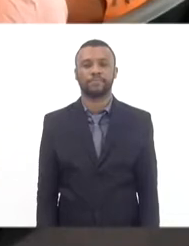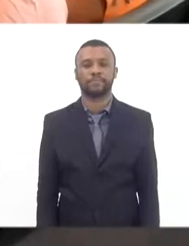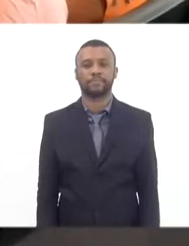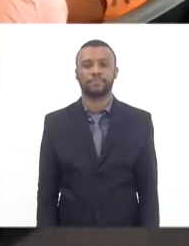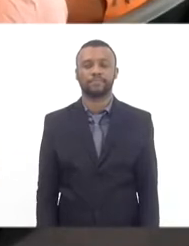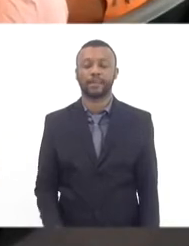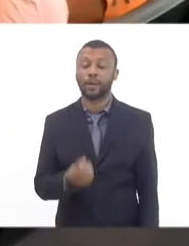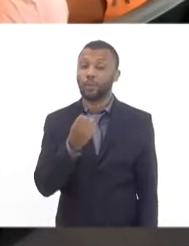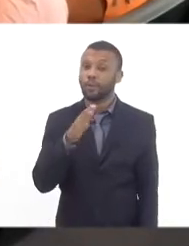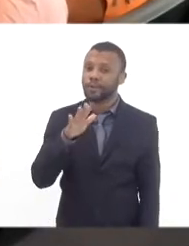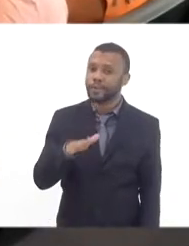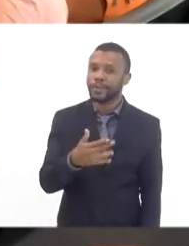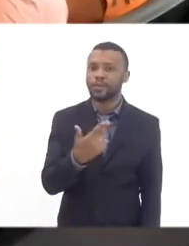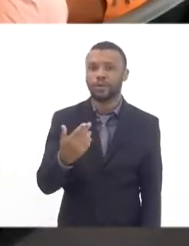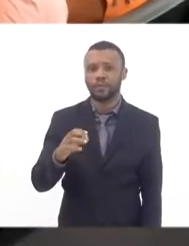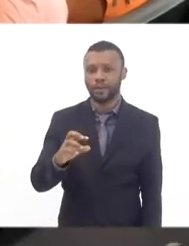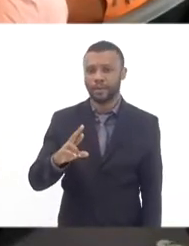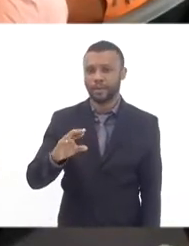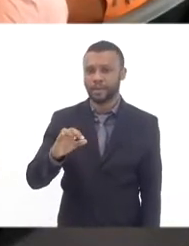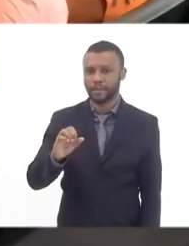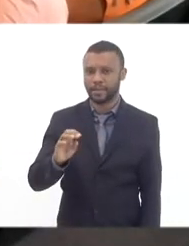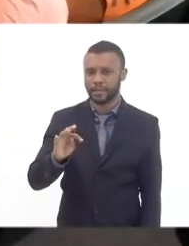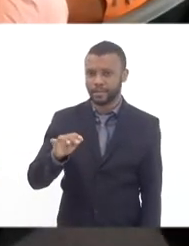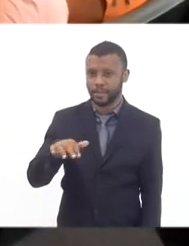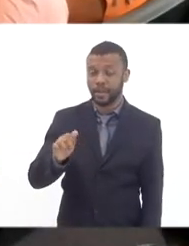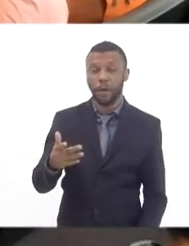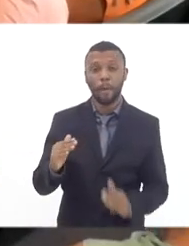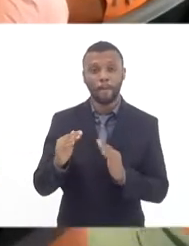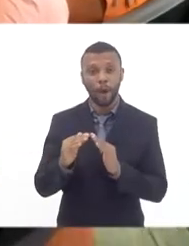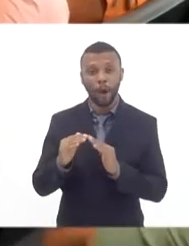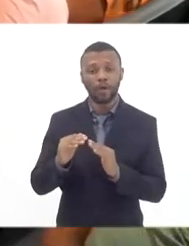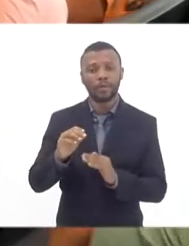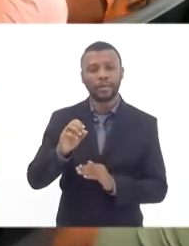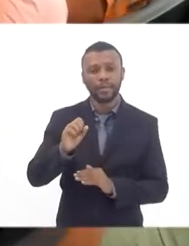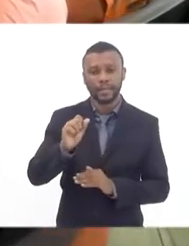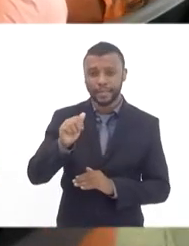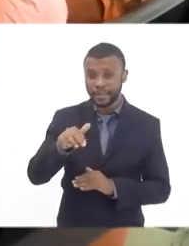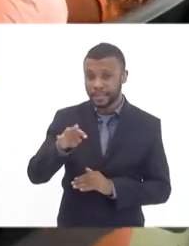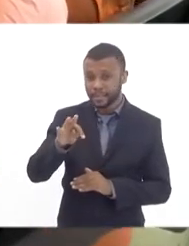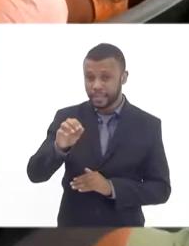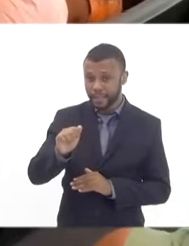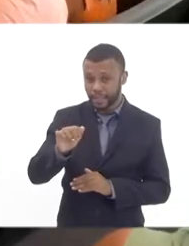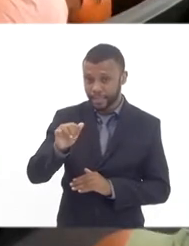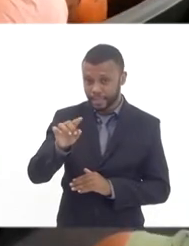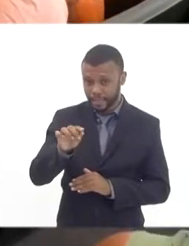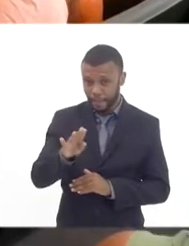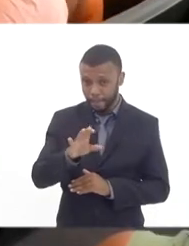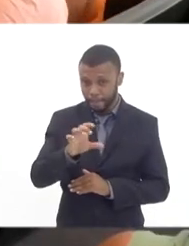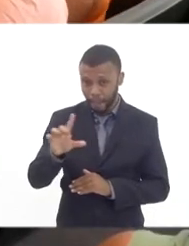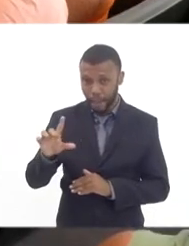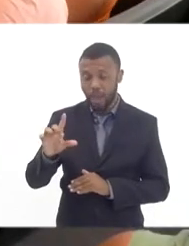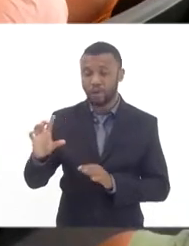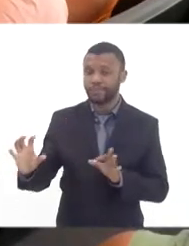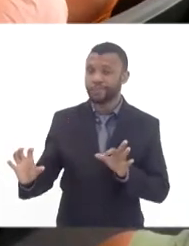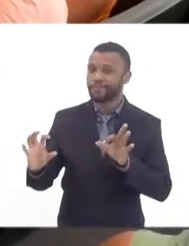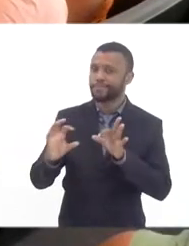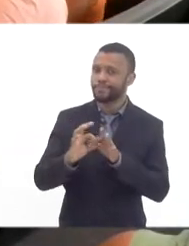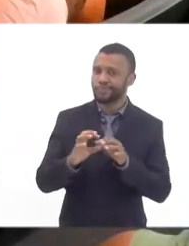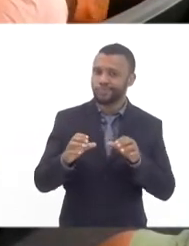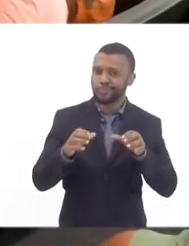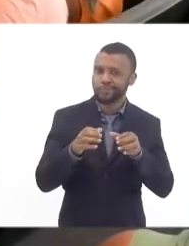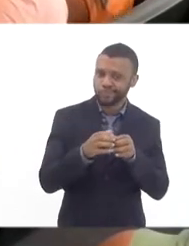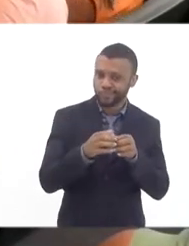Boa tarde, gente. Eu sou a Cristina, sou moradora de Santa Isabel, São Gonçalo. Faço parte do coletivo também Ressuscita